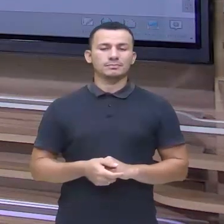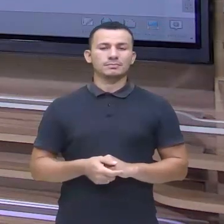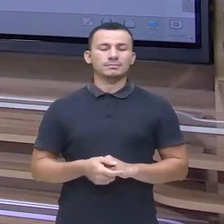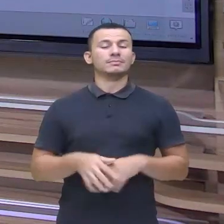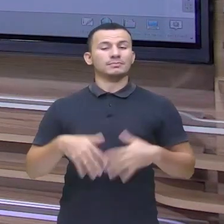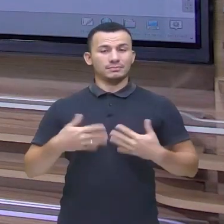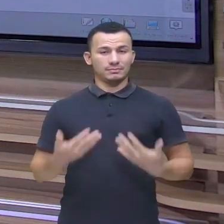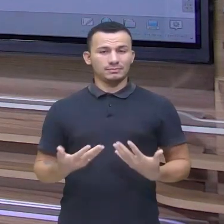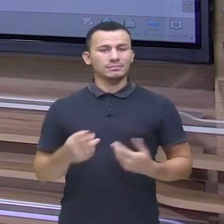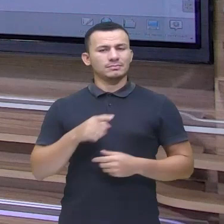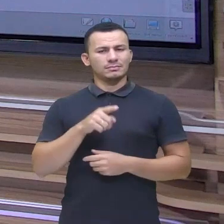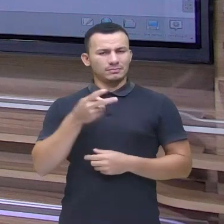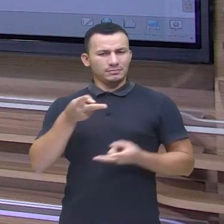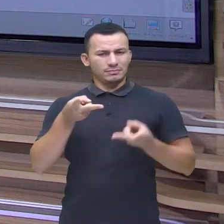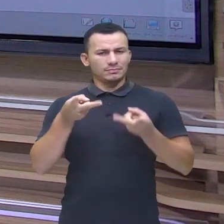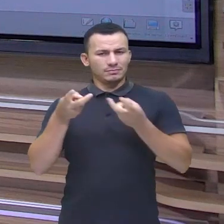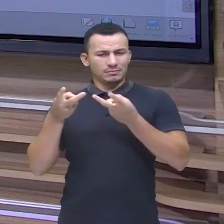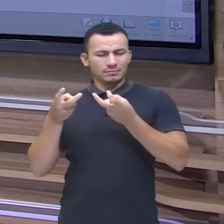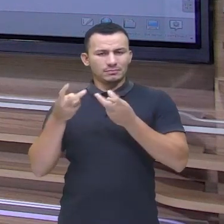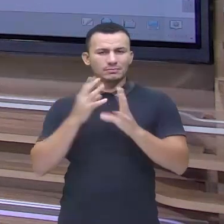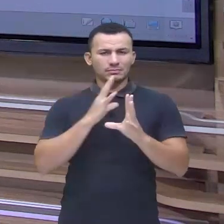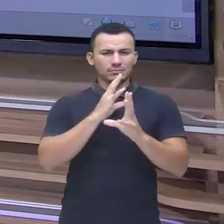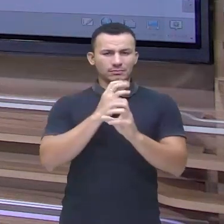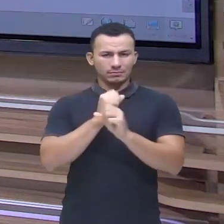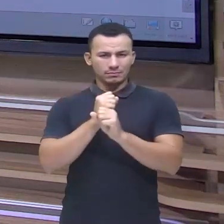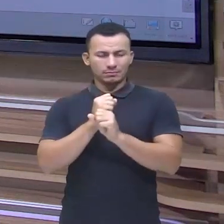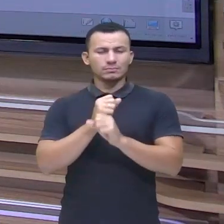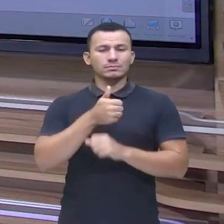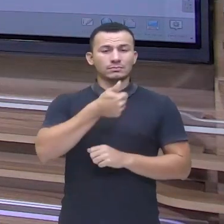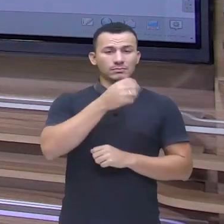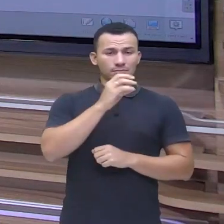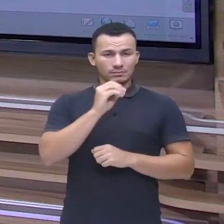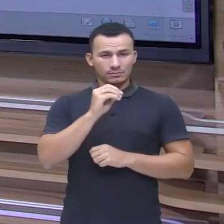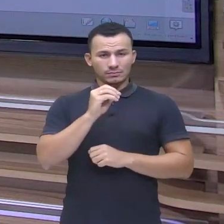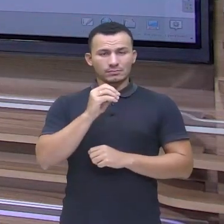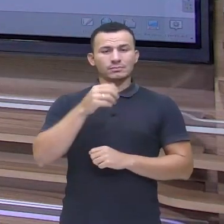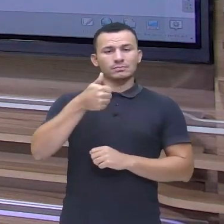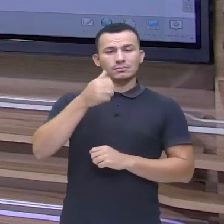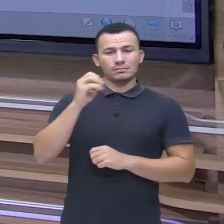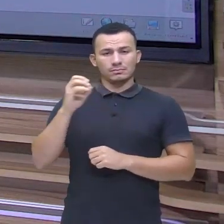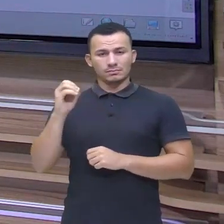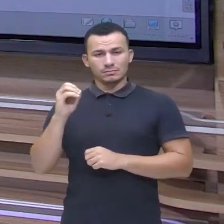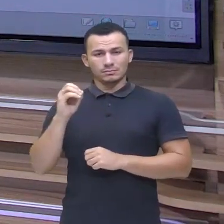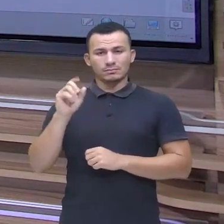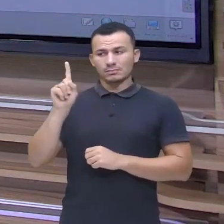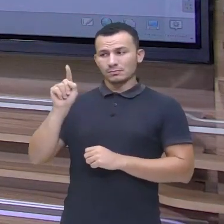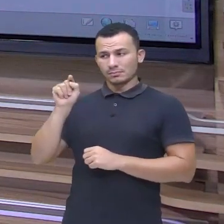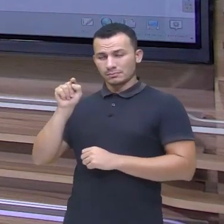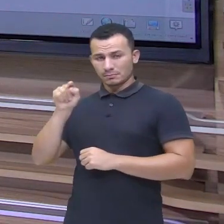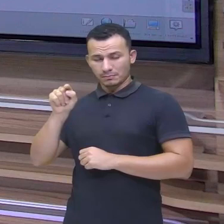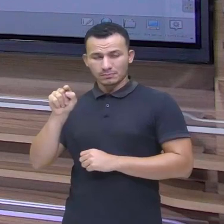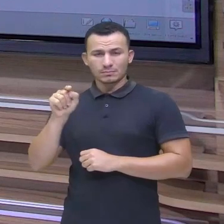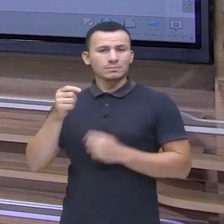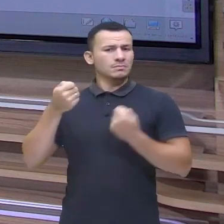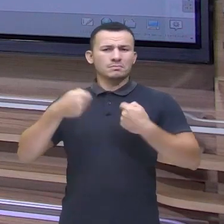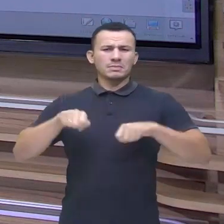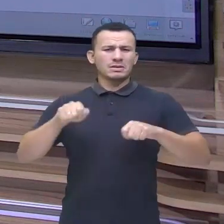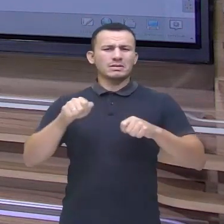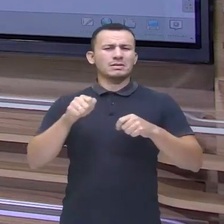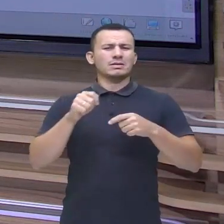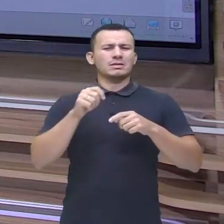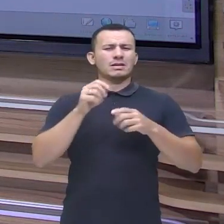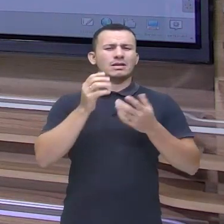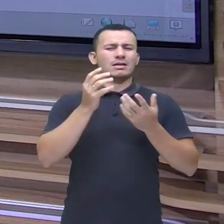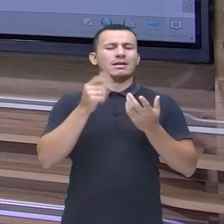Muito bem, então você viu que quando as contas são por 10, por 100 e por 1.000, eu não preciso ficar criando aqueles algoritmos, né, que são